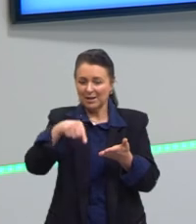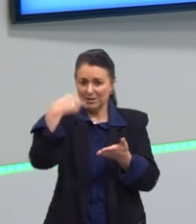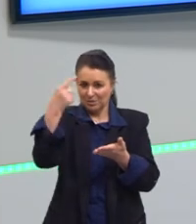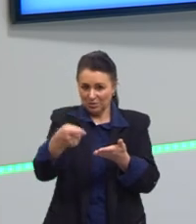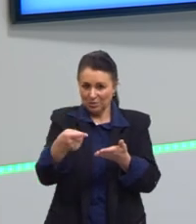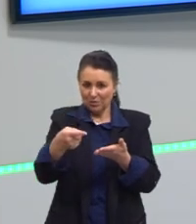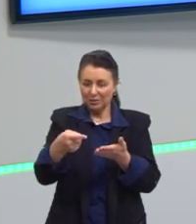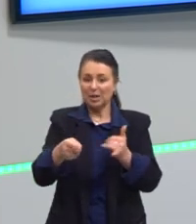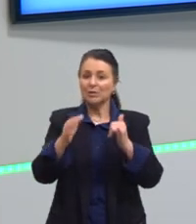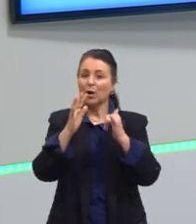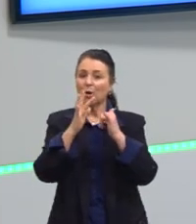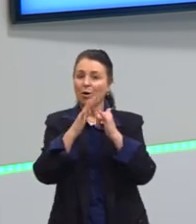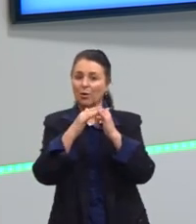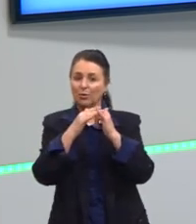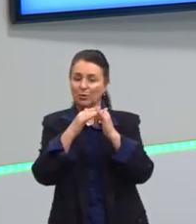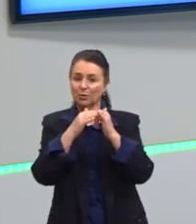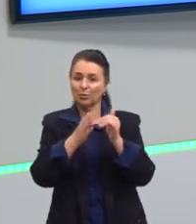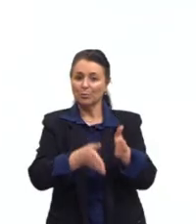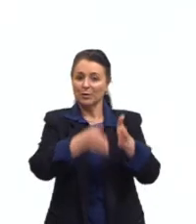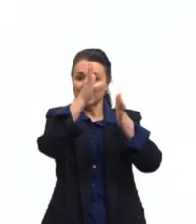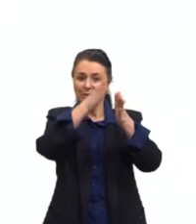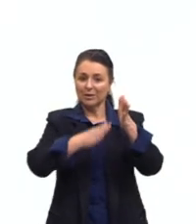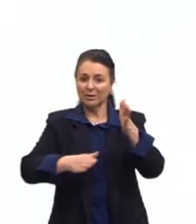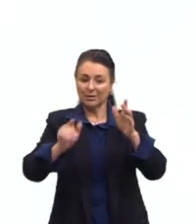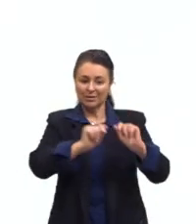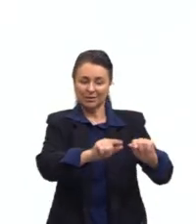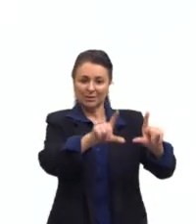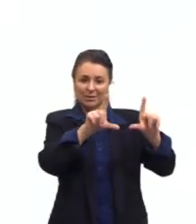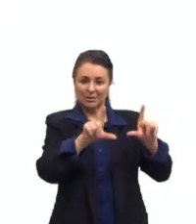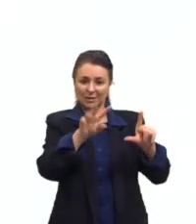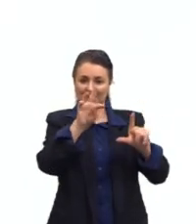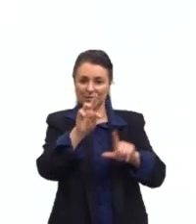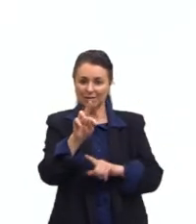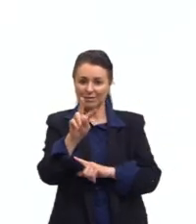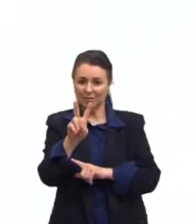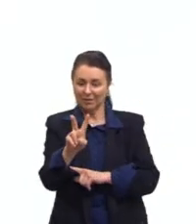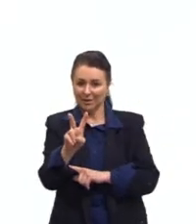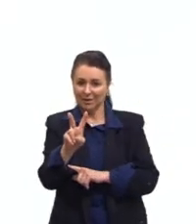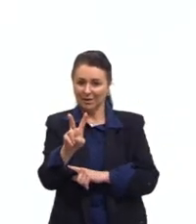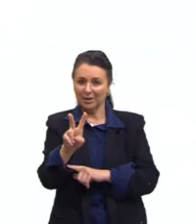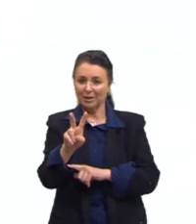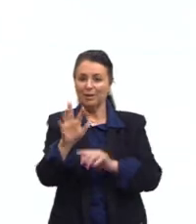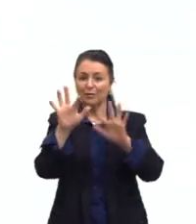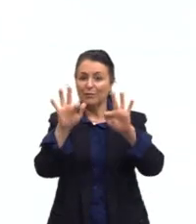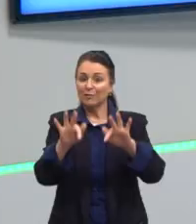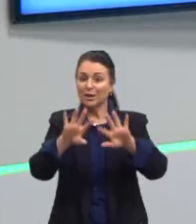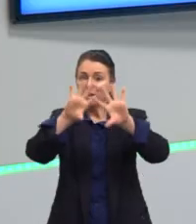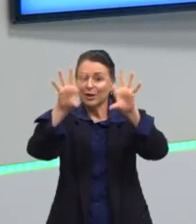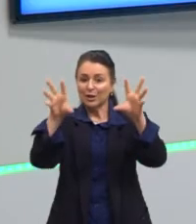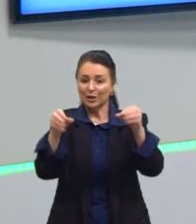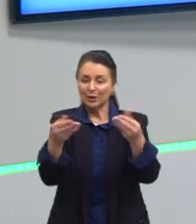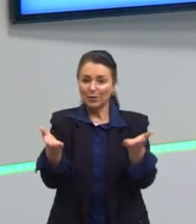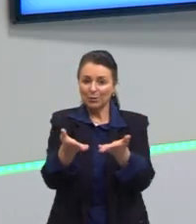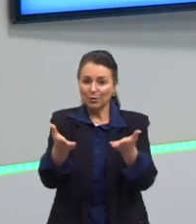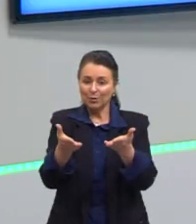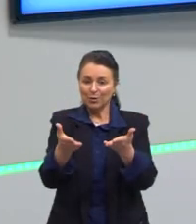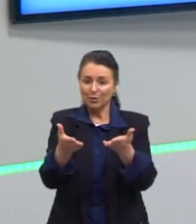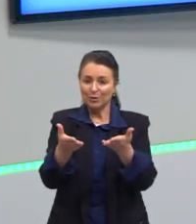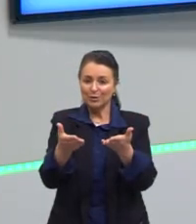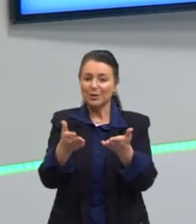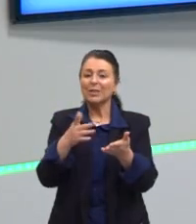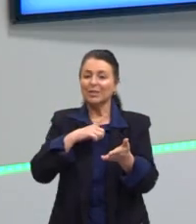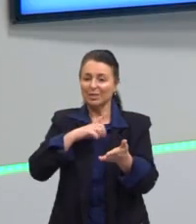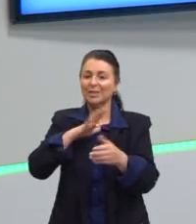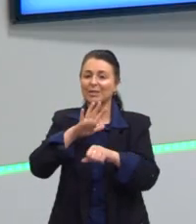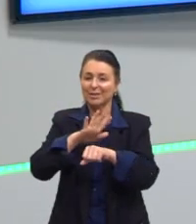lá canal da TV Seduc RS no YouTube e nós ficamos por aqui nessa aula acompanha que vem